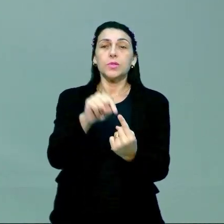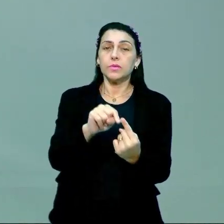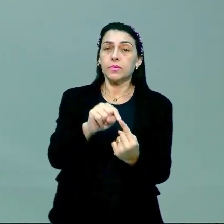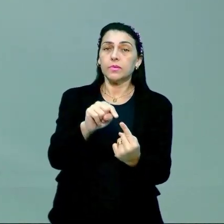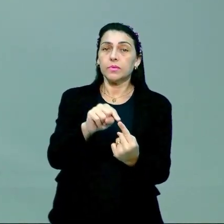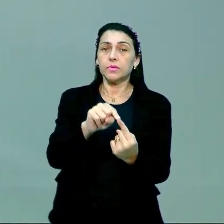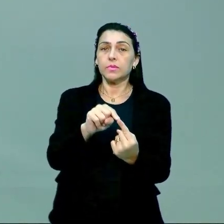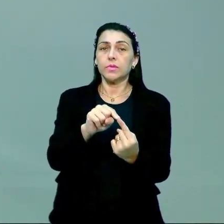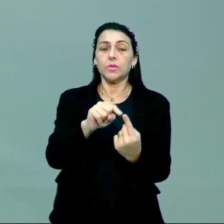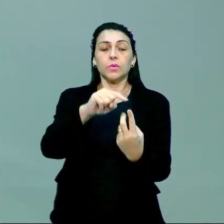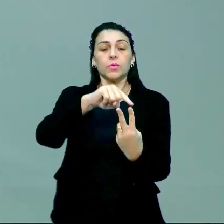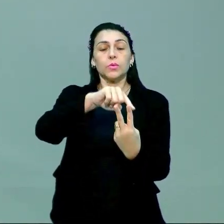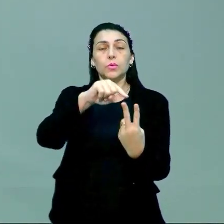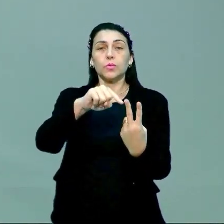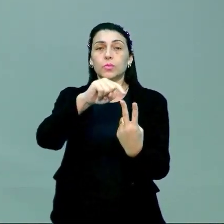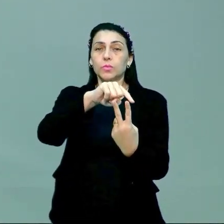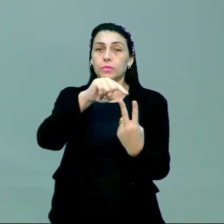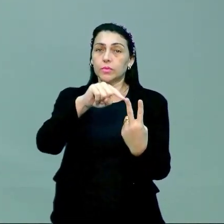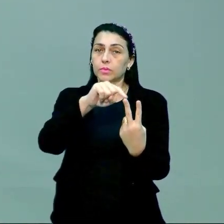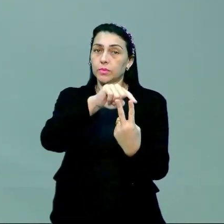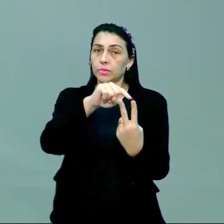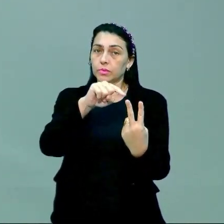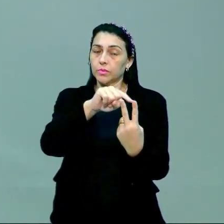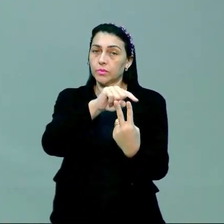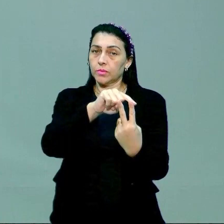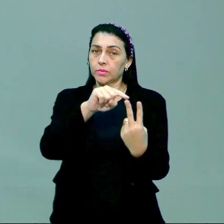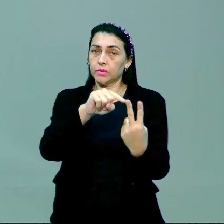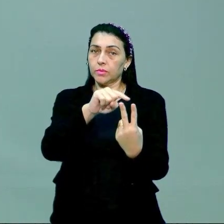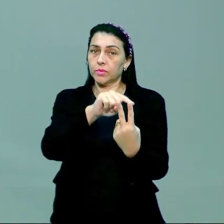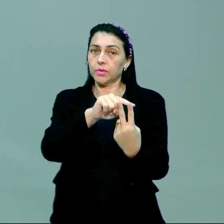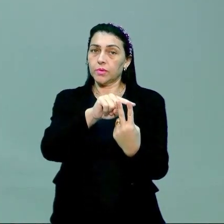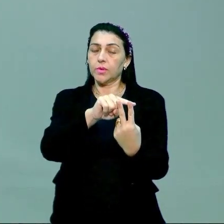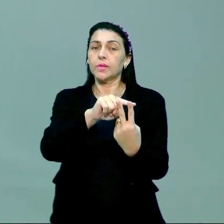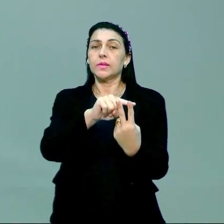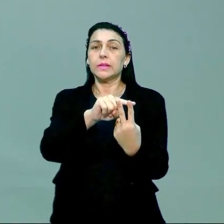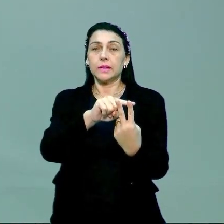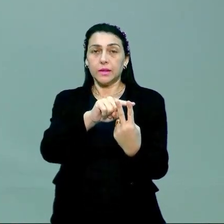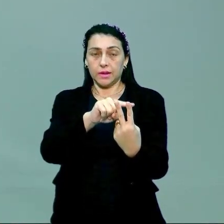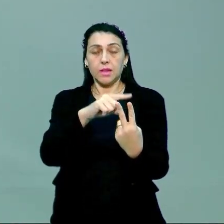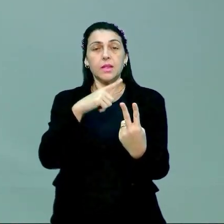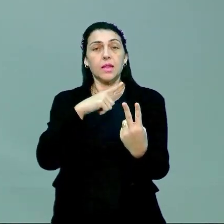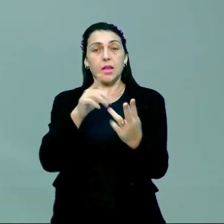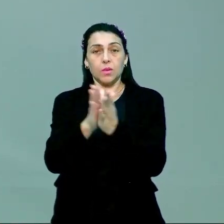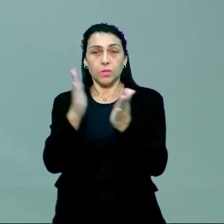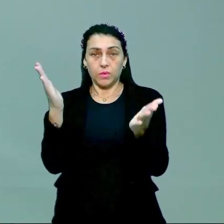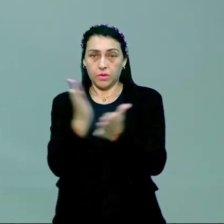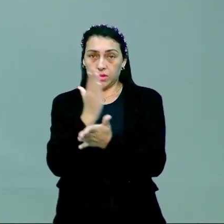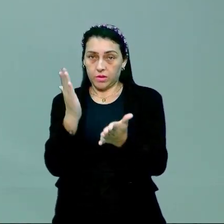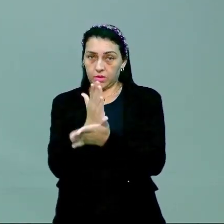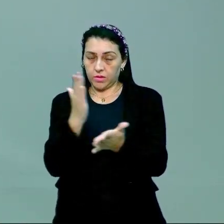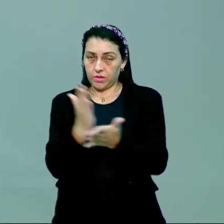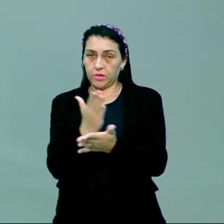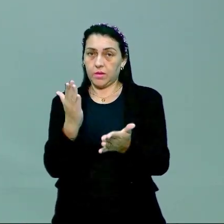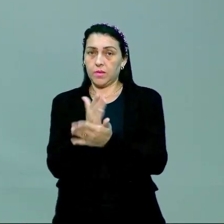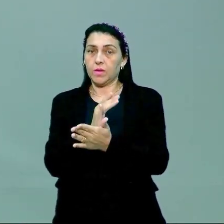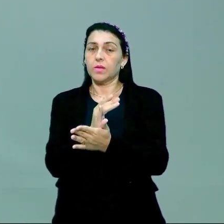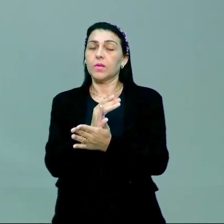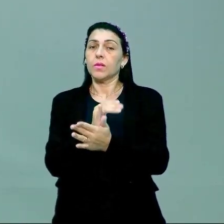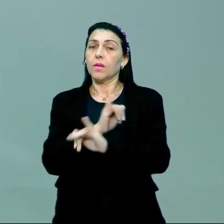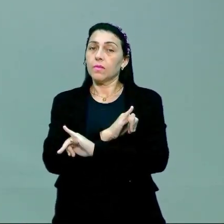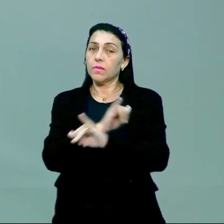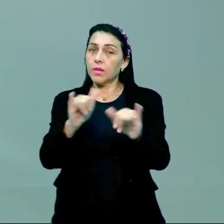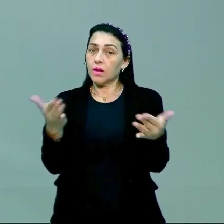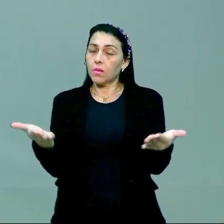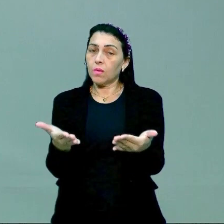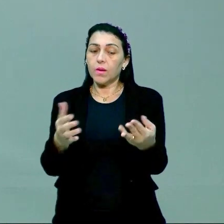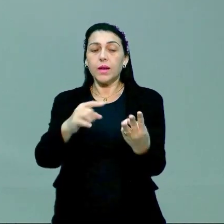objetivas. Duas dessas questões são questões retiradas do livro, informado agora há pouco a todos vocês,